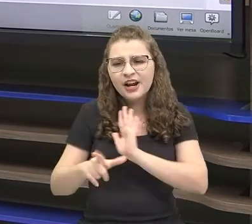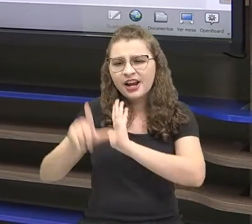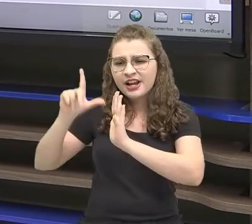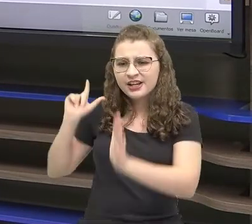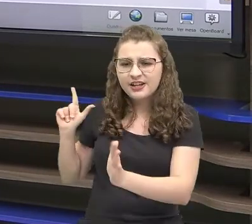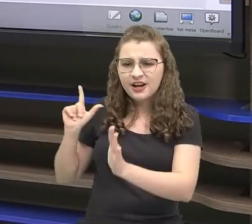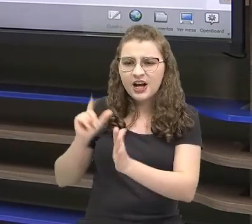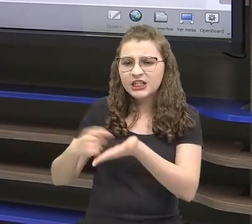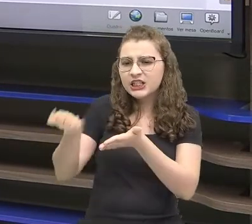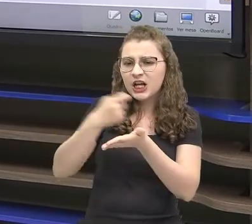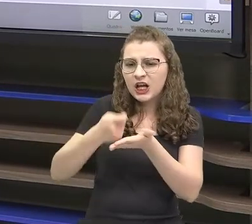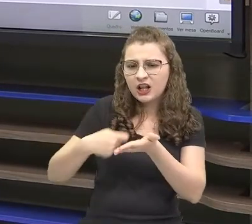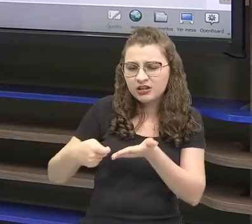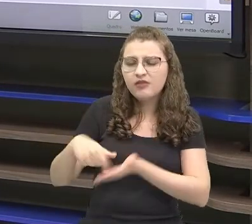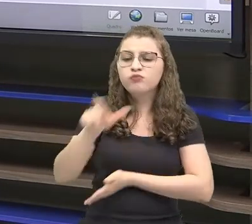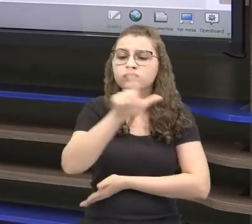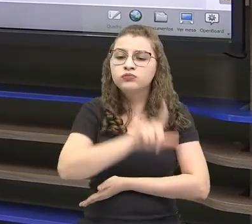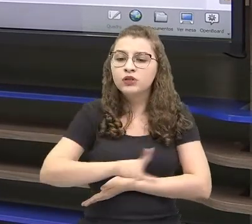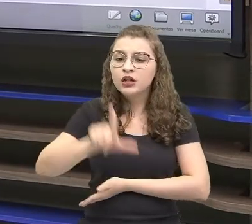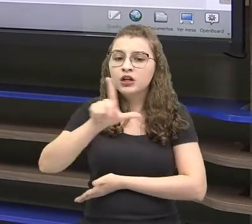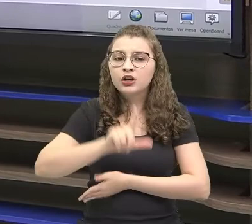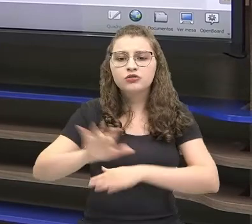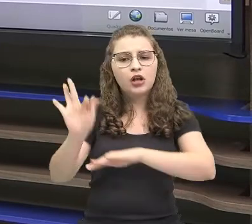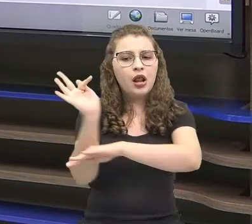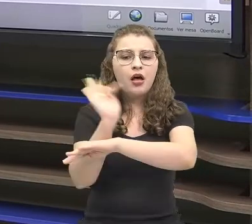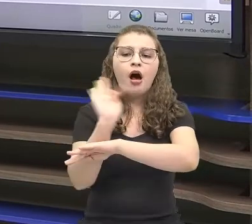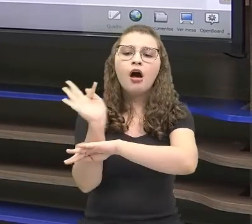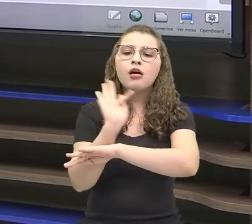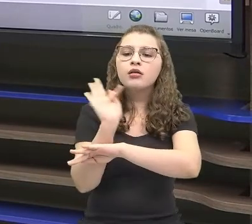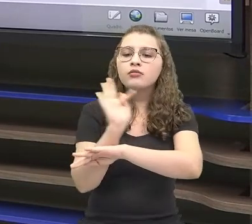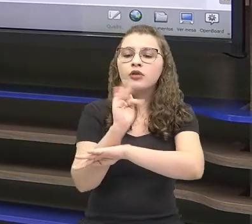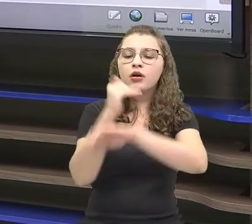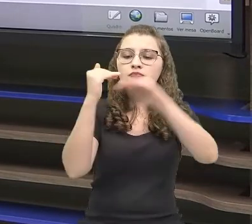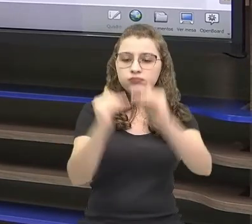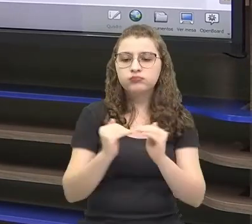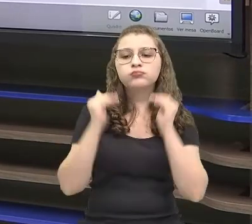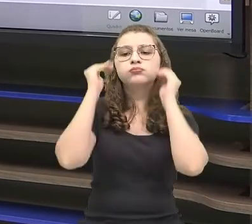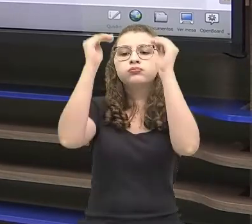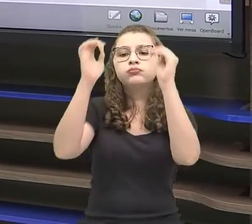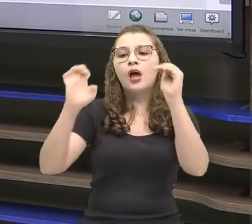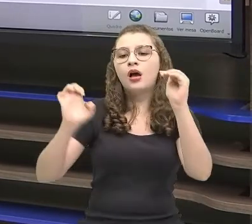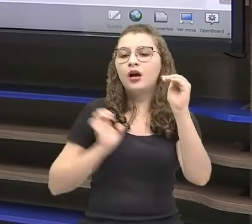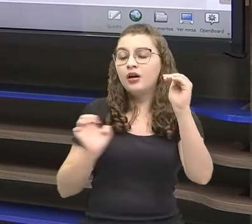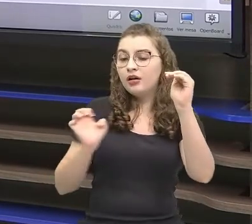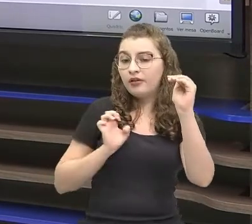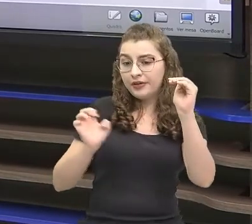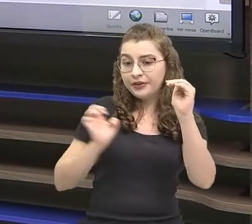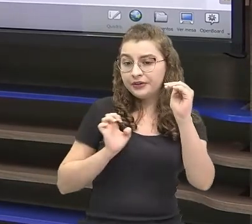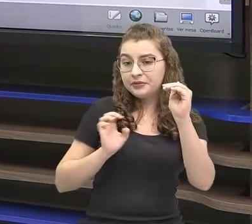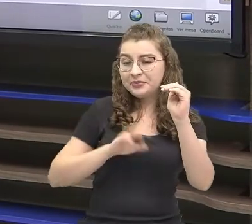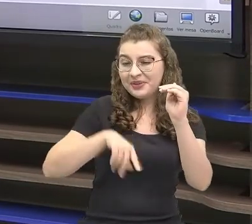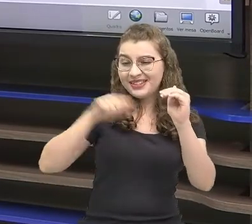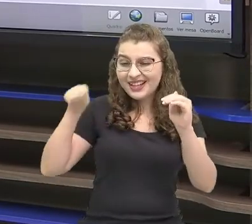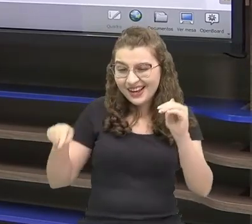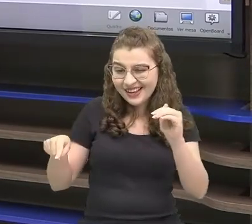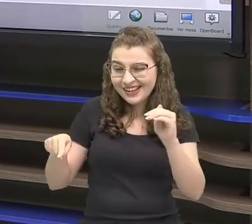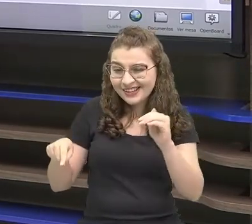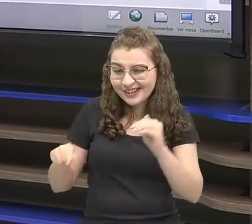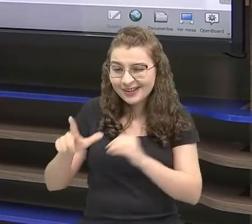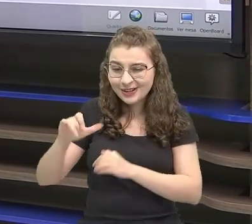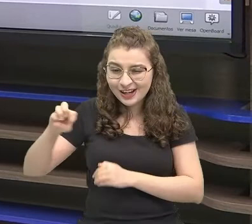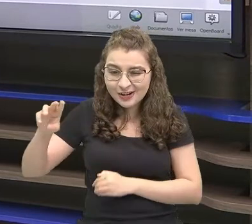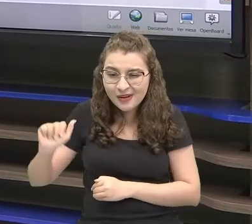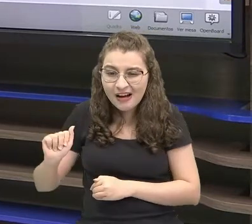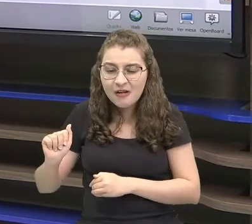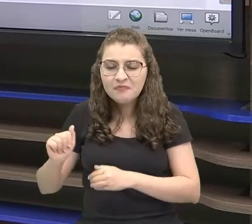um caráter ali de elite, né, da alta sociedade que lia. Então, ele trouxe isso, nesse primeiro momento,